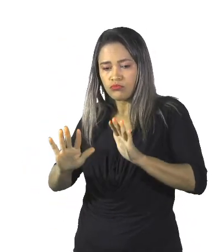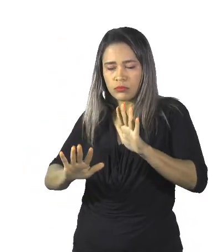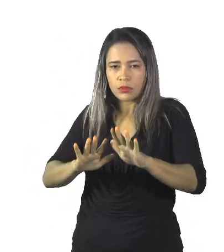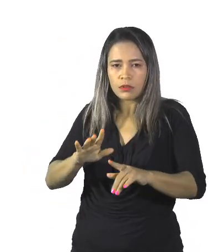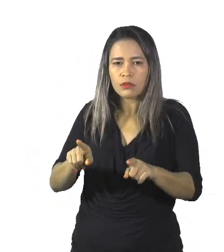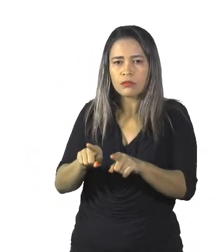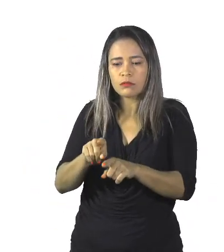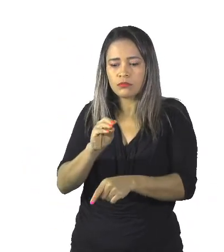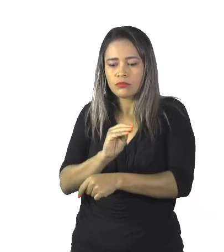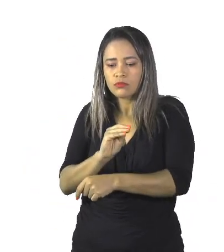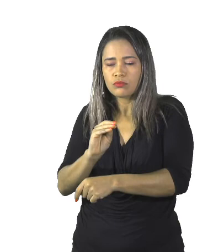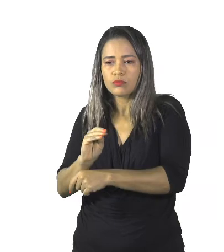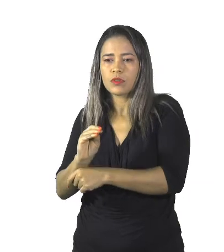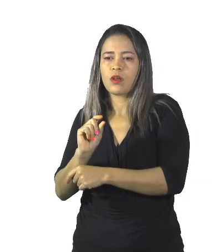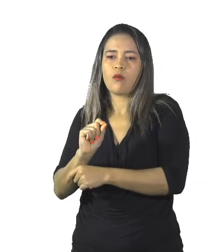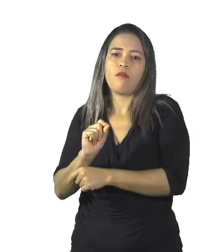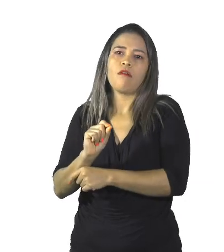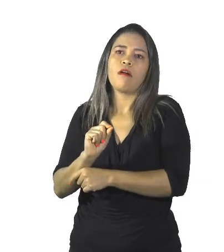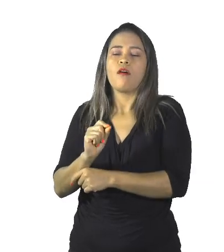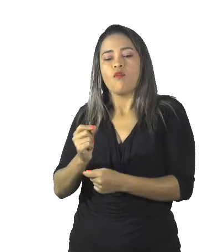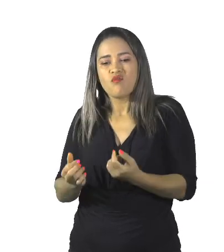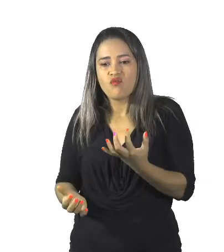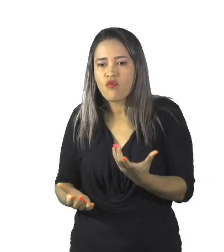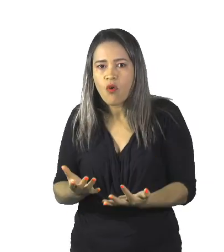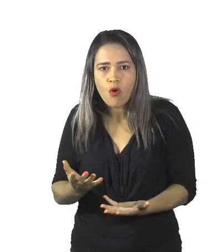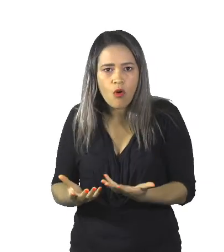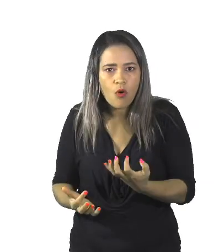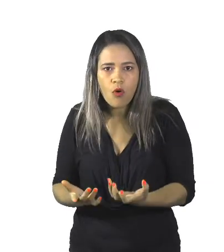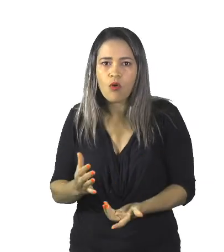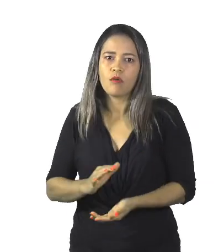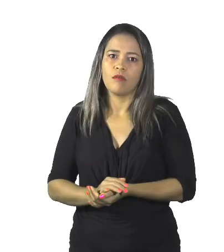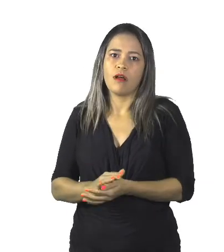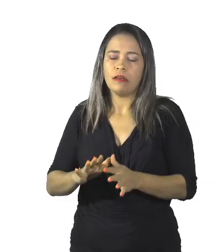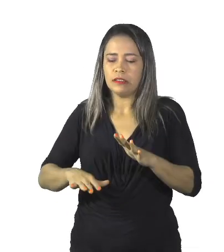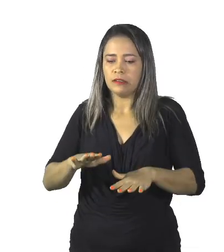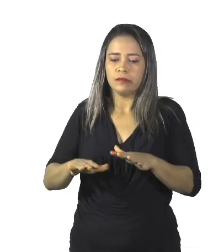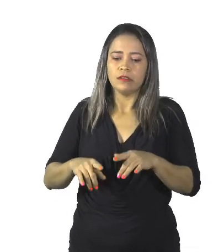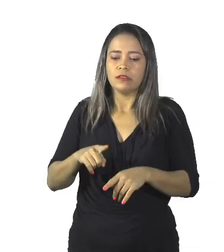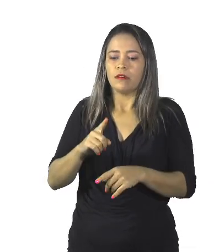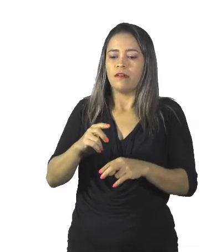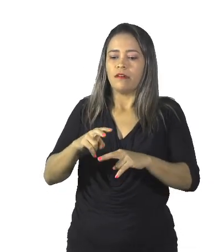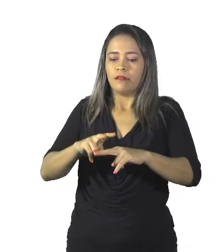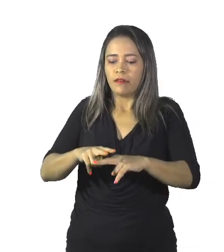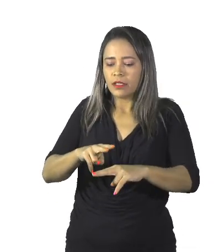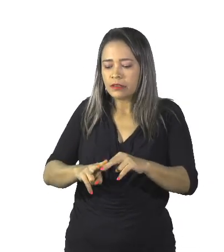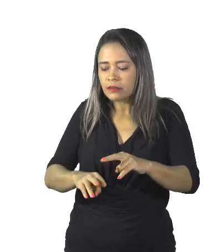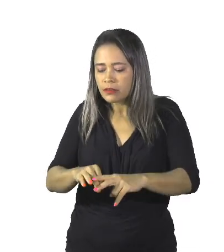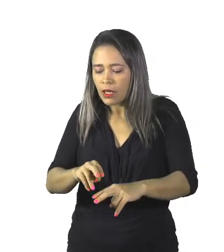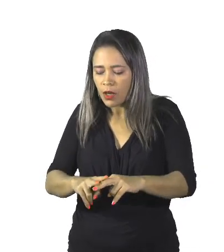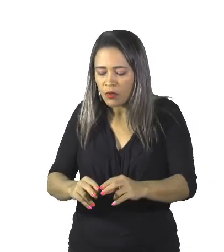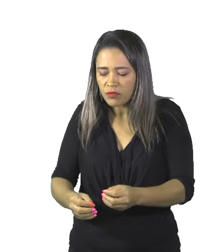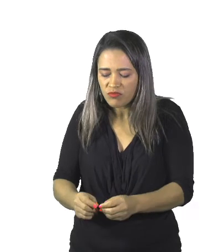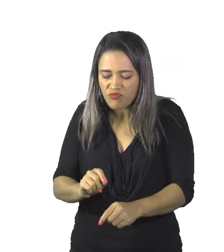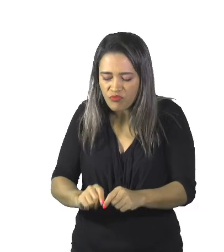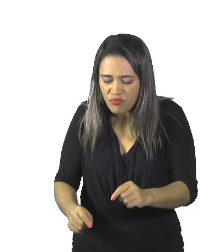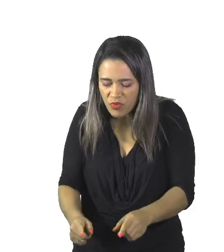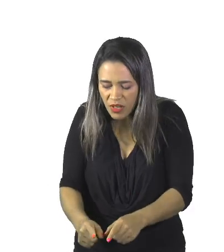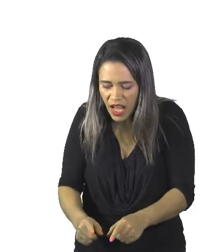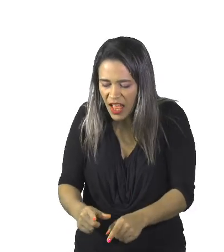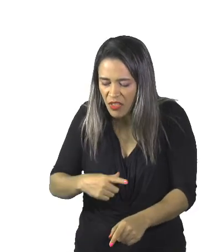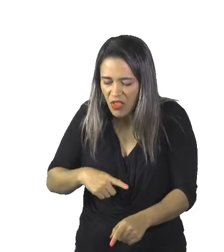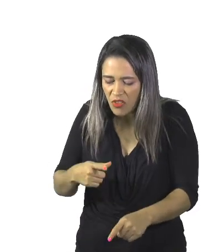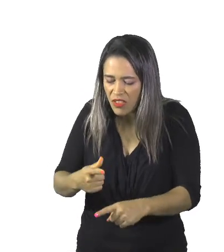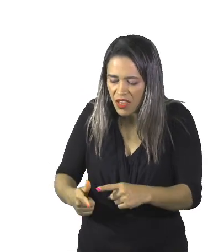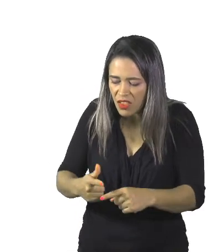também com fogo, às vezes a pessoa vai fazer uma fogueirinha ali, acha que não vai ter problema e